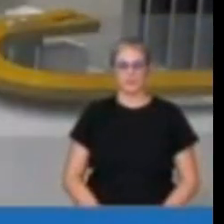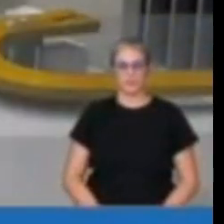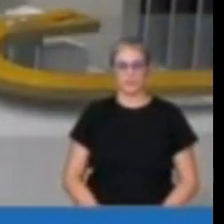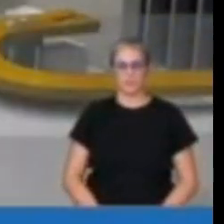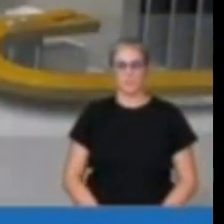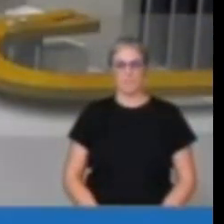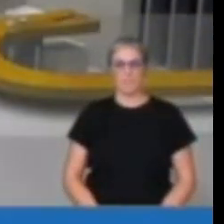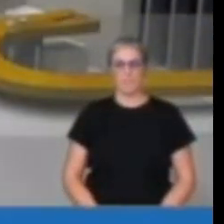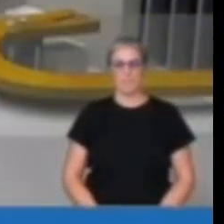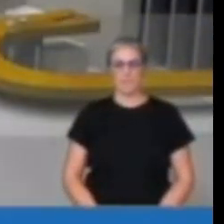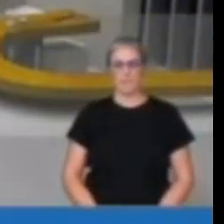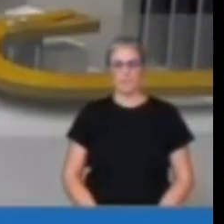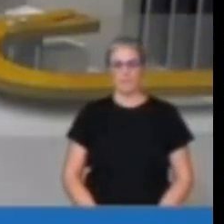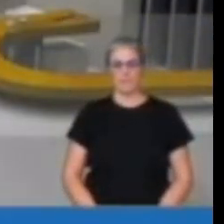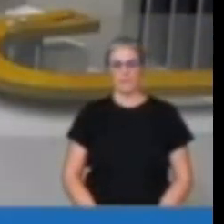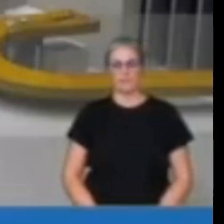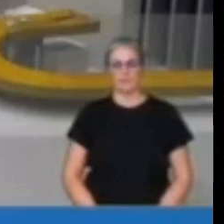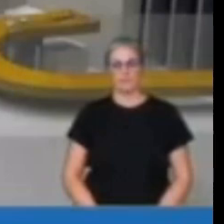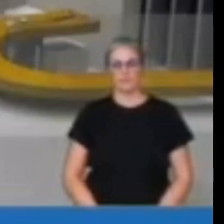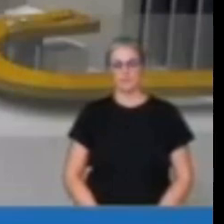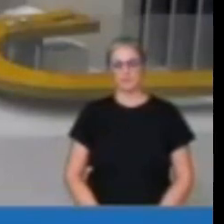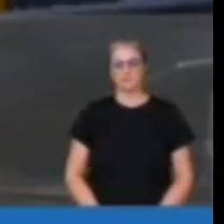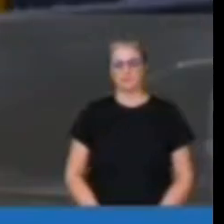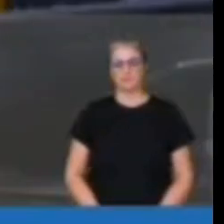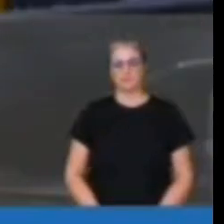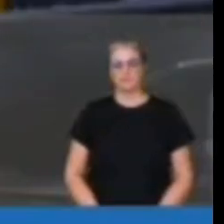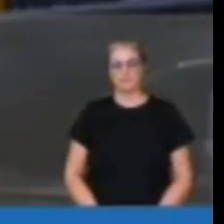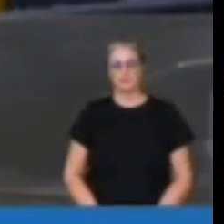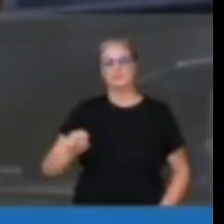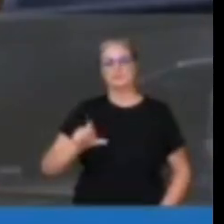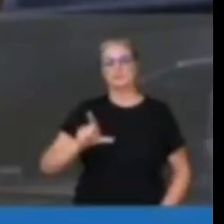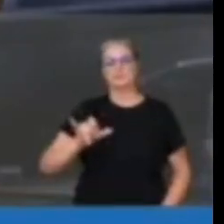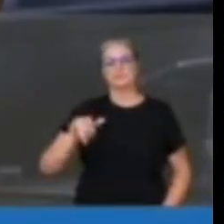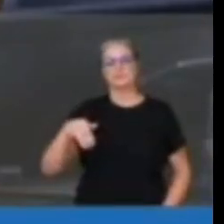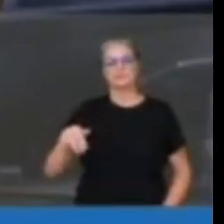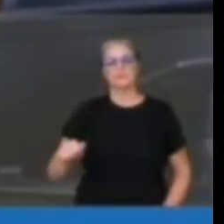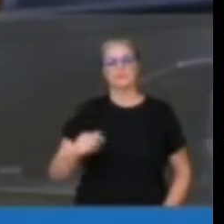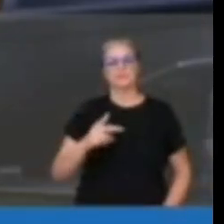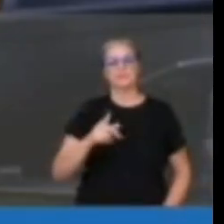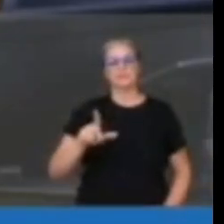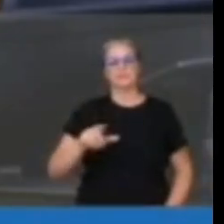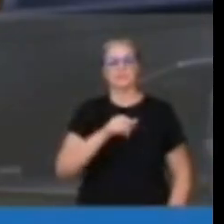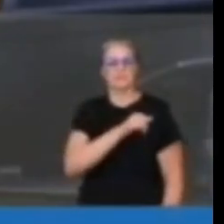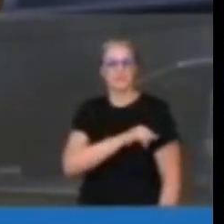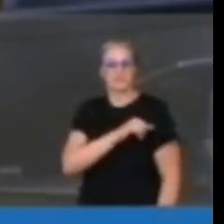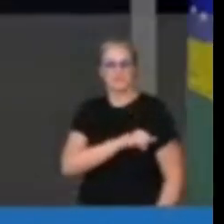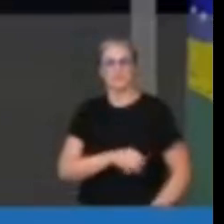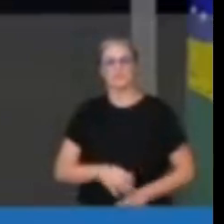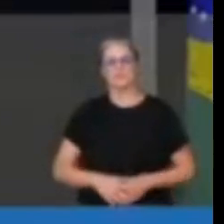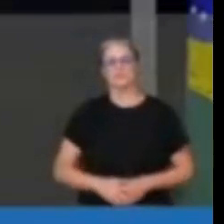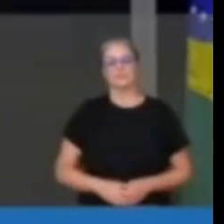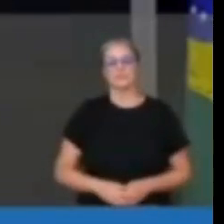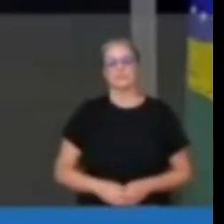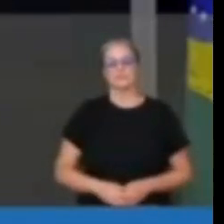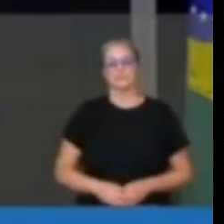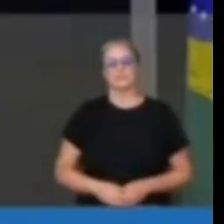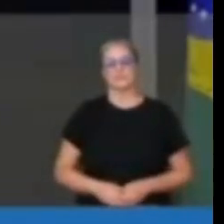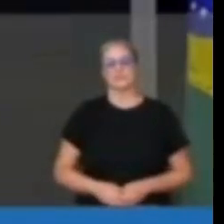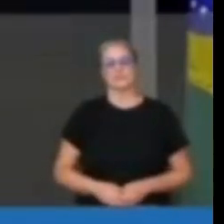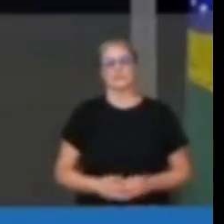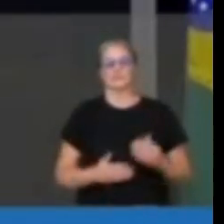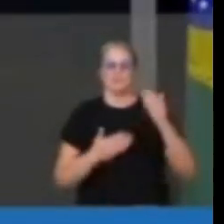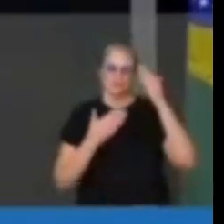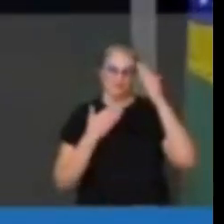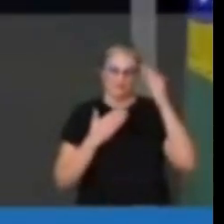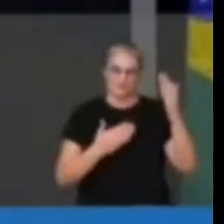Deputado, queria chamar, agora pelo tempo de liderança, deputado Tião Medeiros. Obrigado, doutor Vitor Linhares, é uma